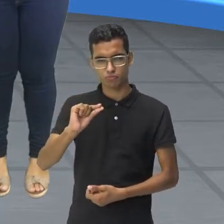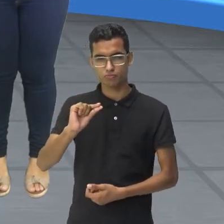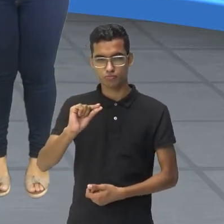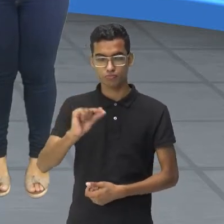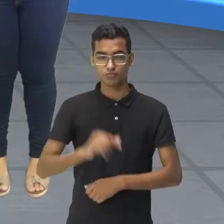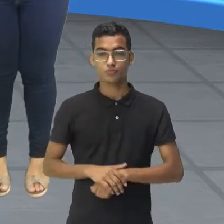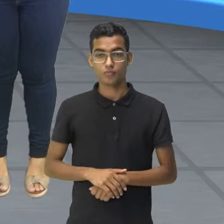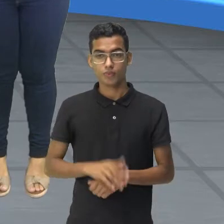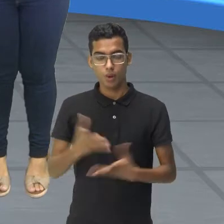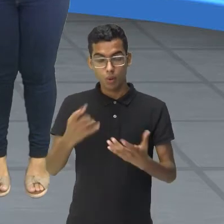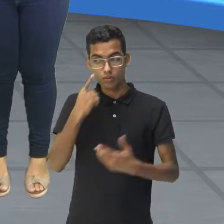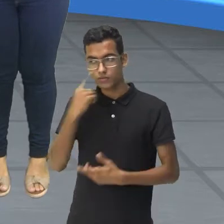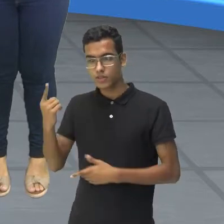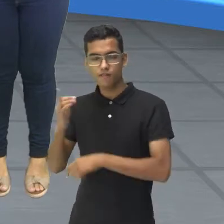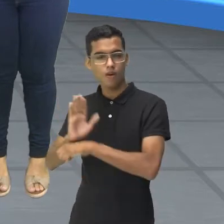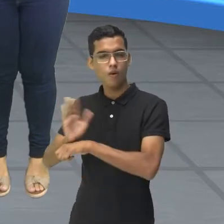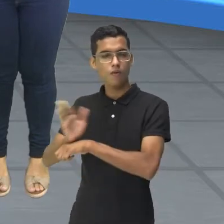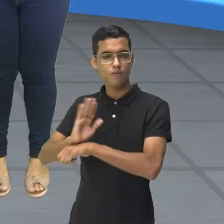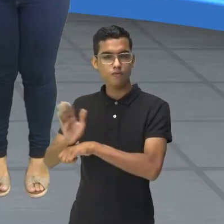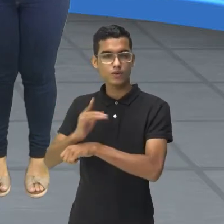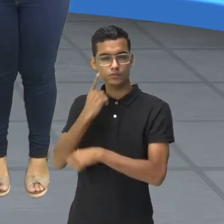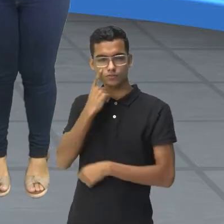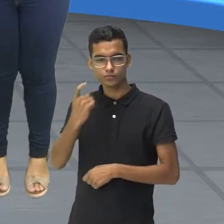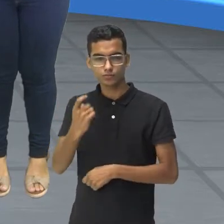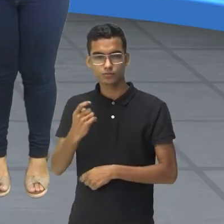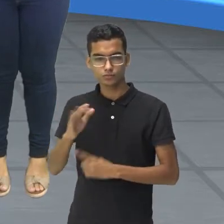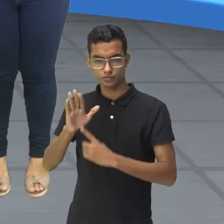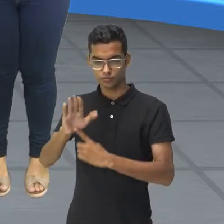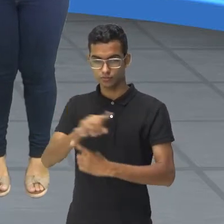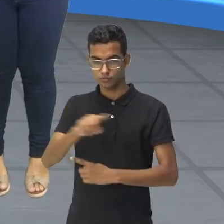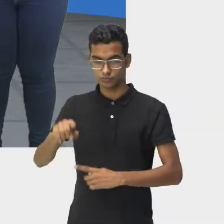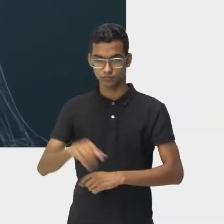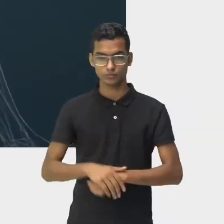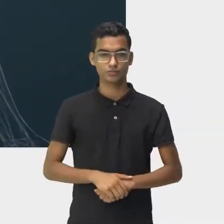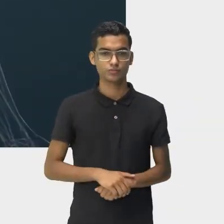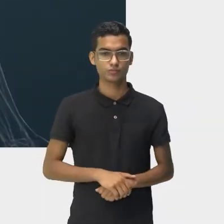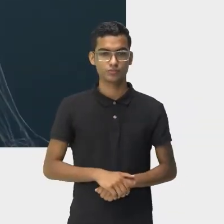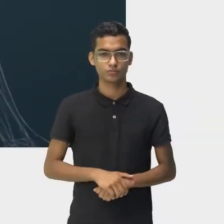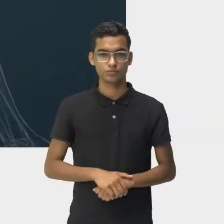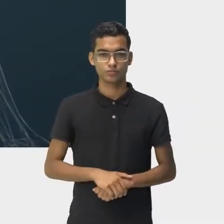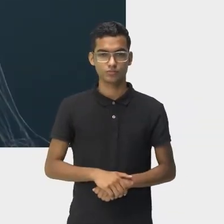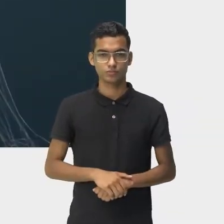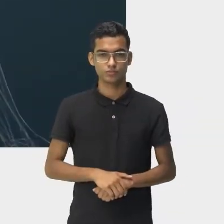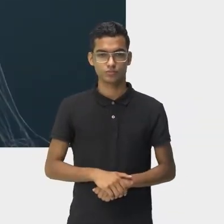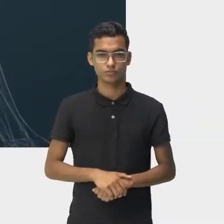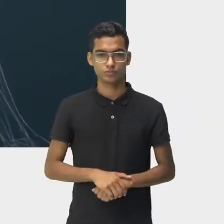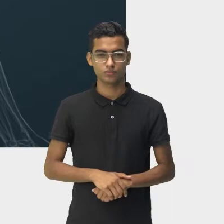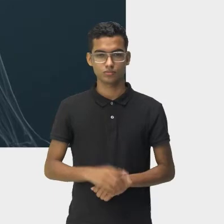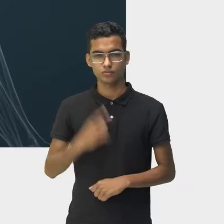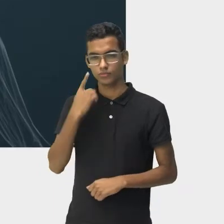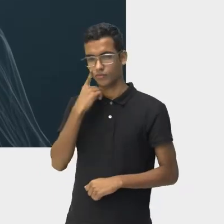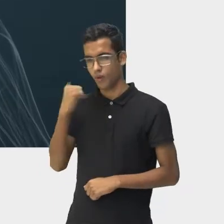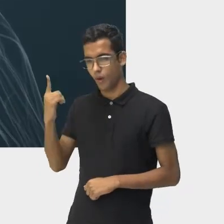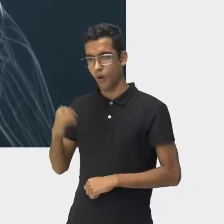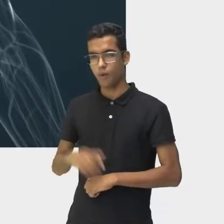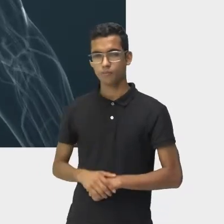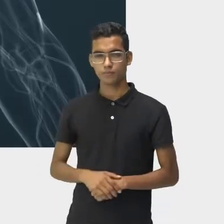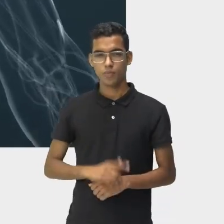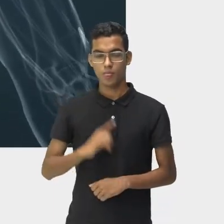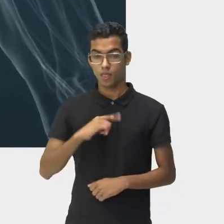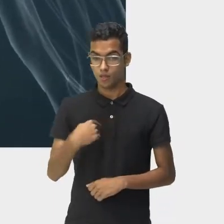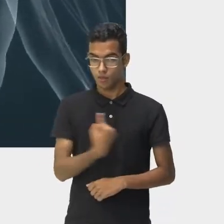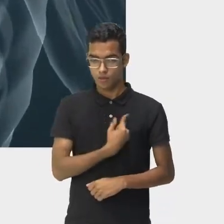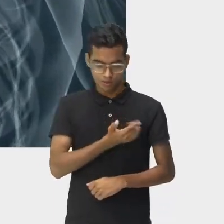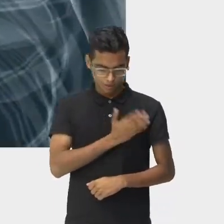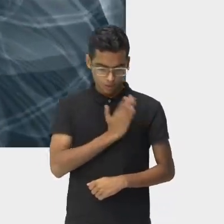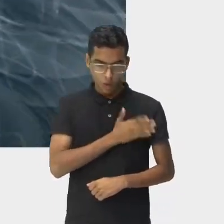vejam aí um vídeo bem interessante que vai mostrar para vocês. Vamos lá? Muito bem, então a gente sabe, ó, que a gente tem o nosso coração